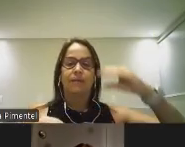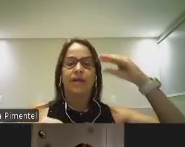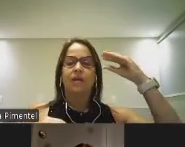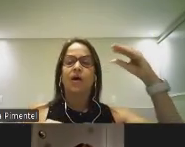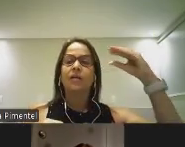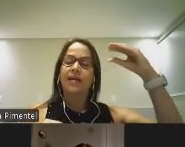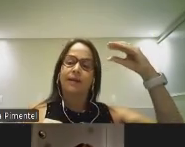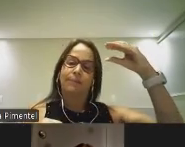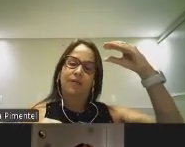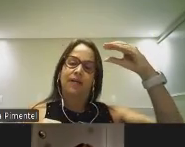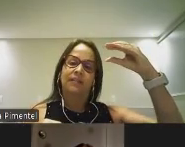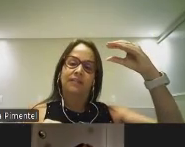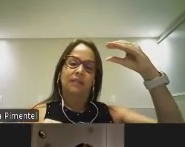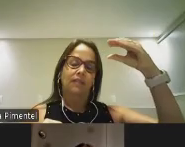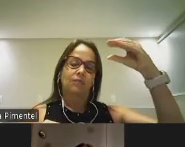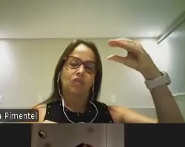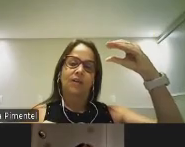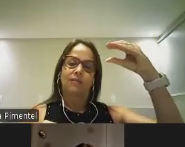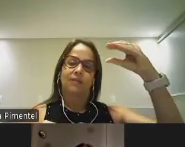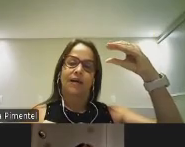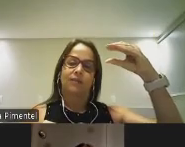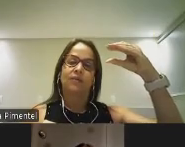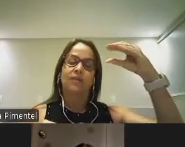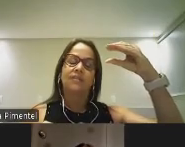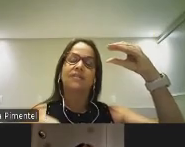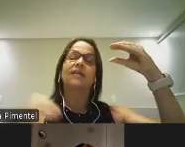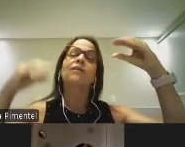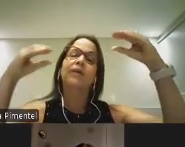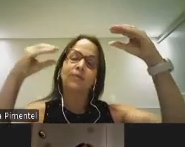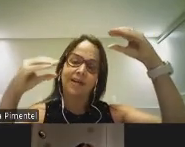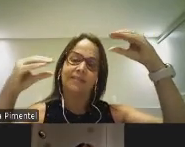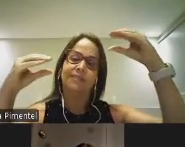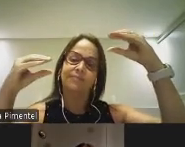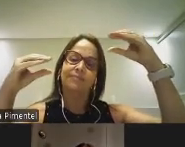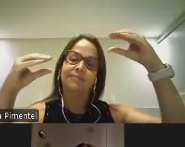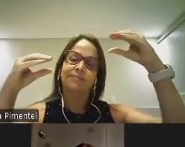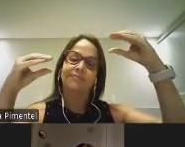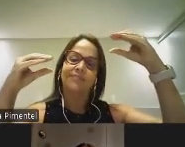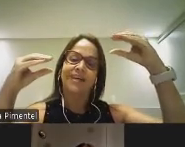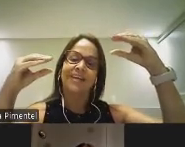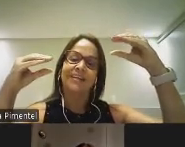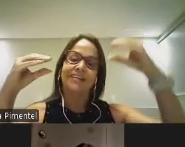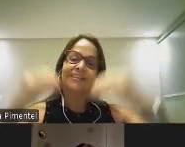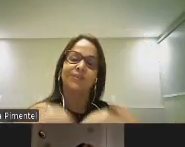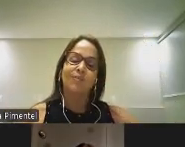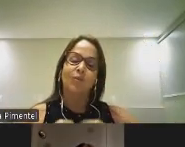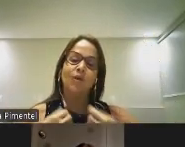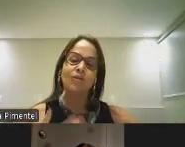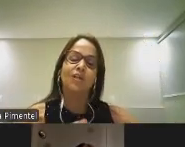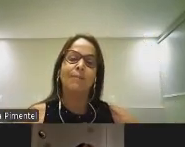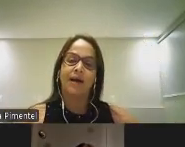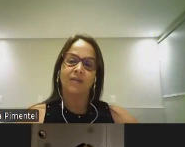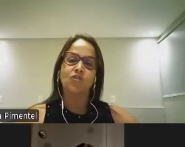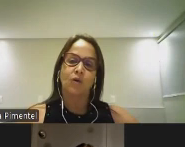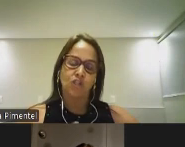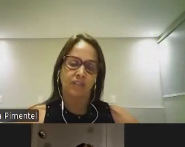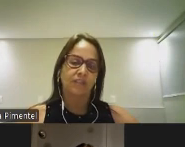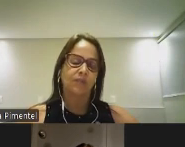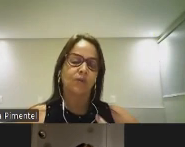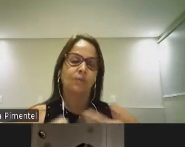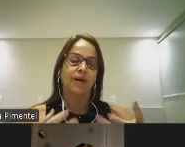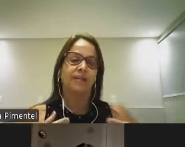gente ter a melhor terapia em termos de resultado se ela não é usada, né? Então, tem muitos